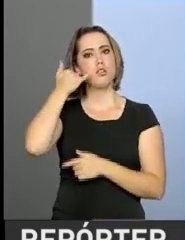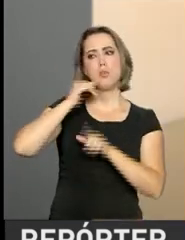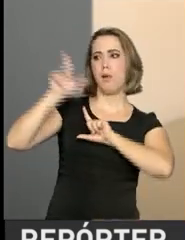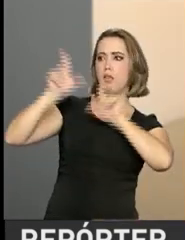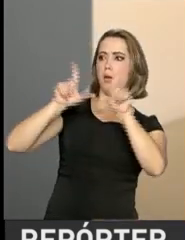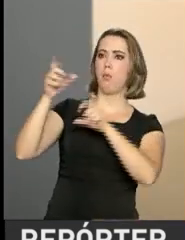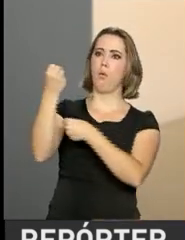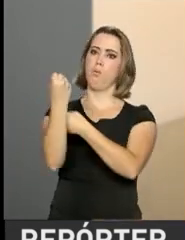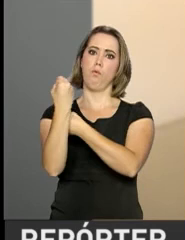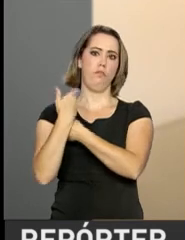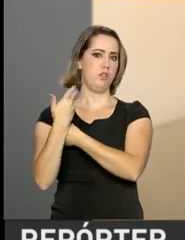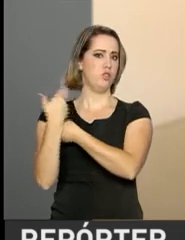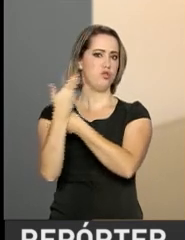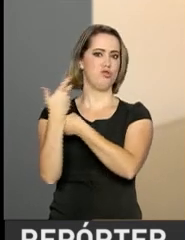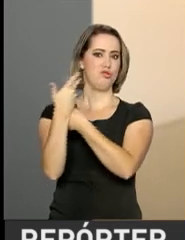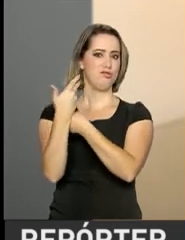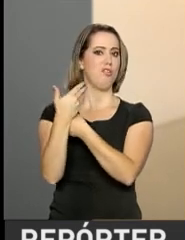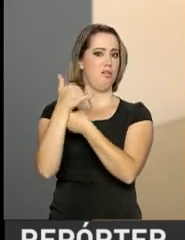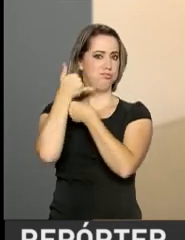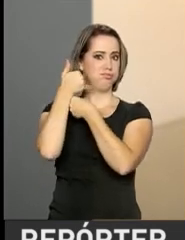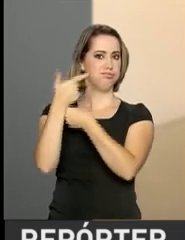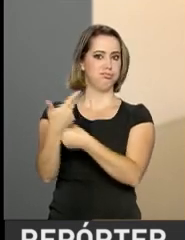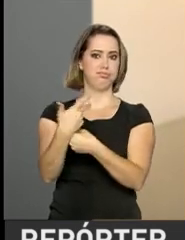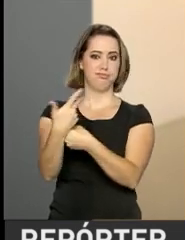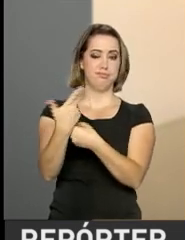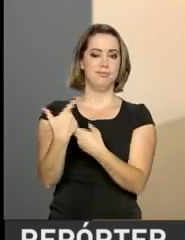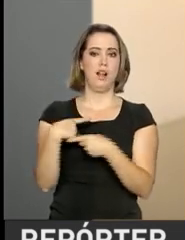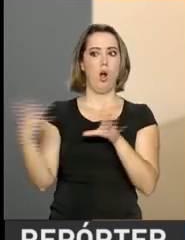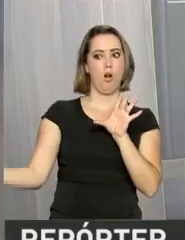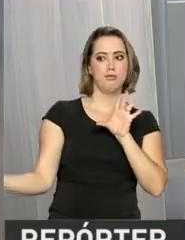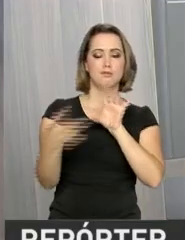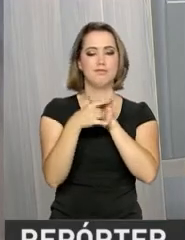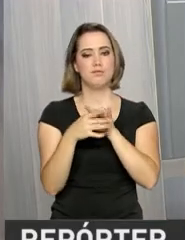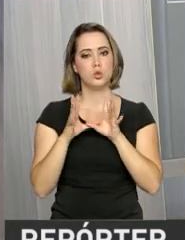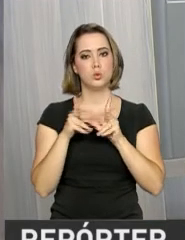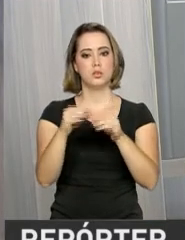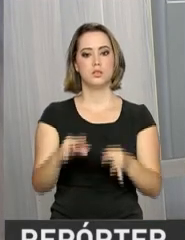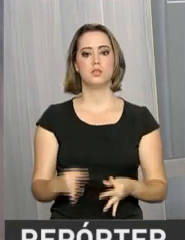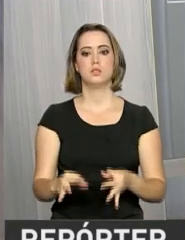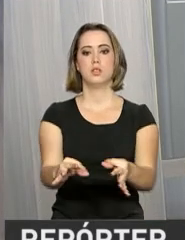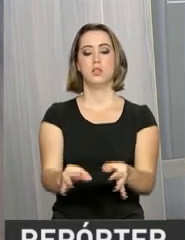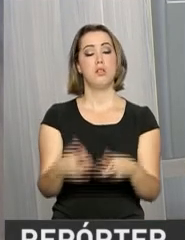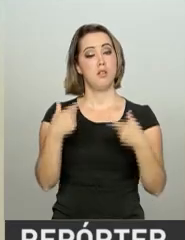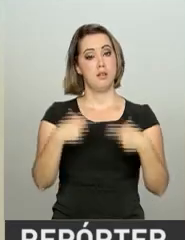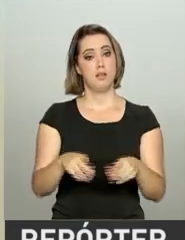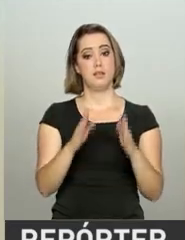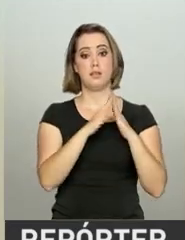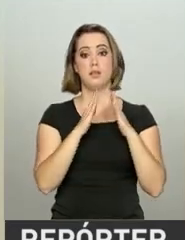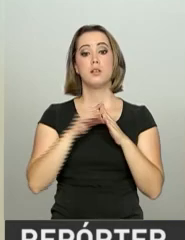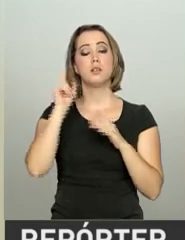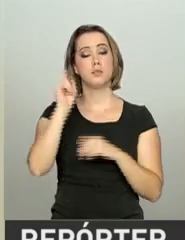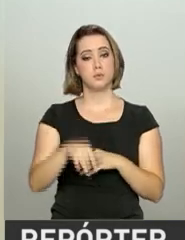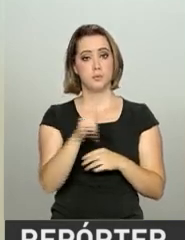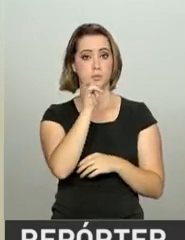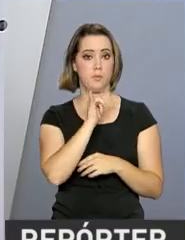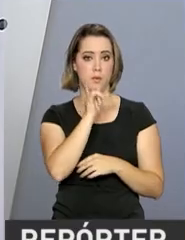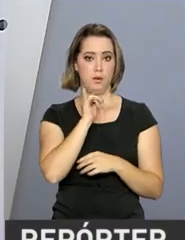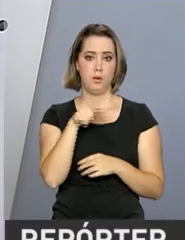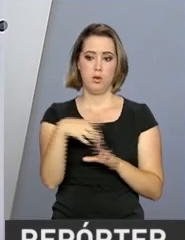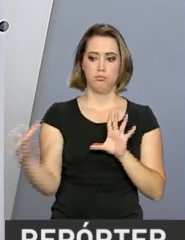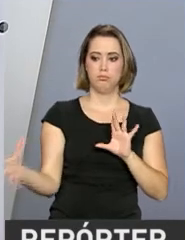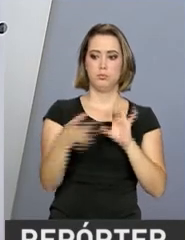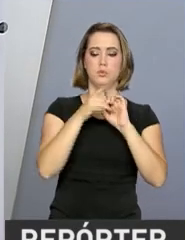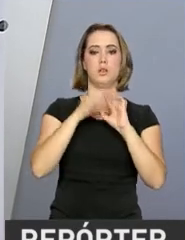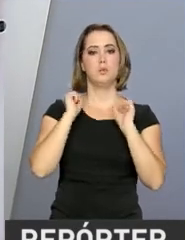mundo eu desafio agora é em integrar a tecnologia essa casa é um exemplo de como a integração pode